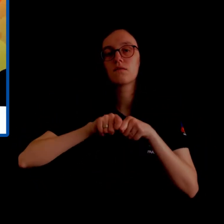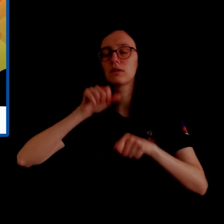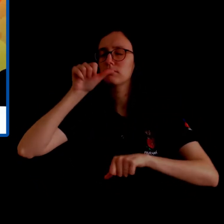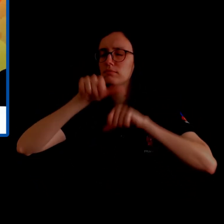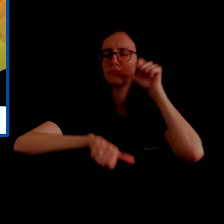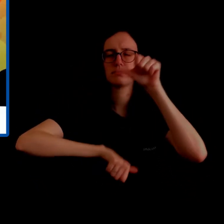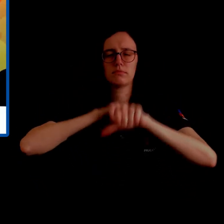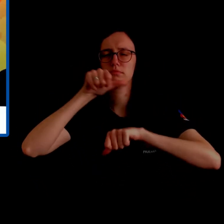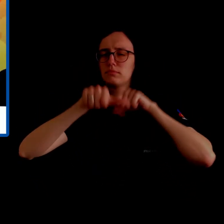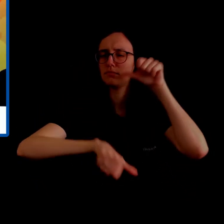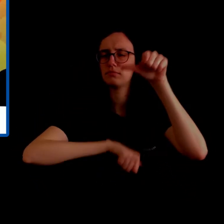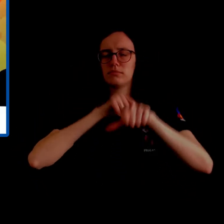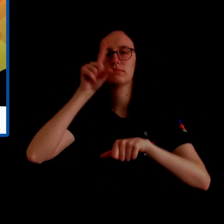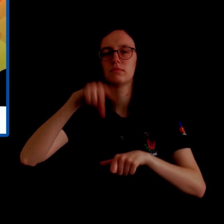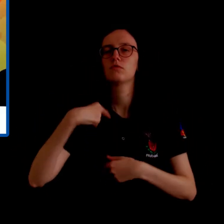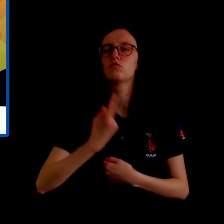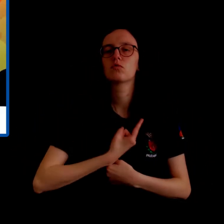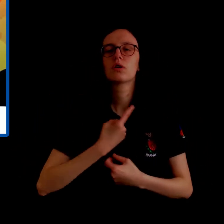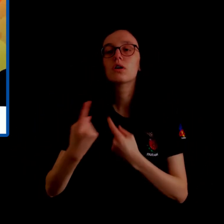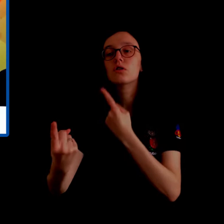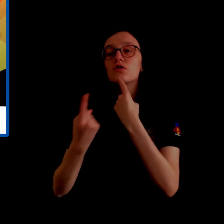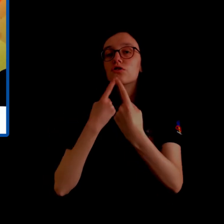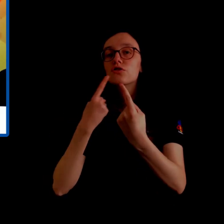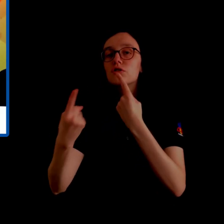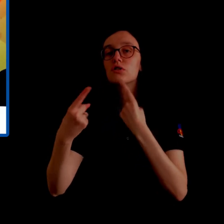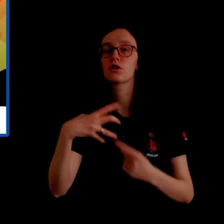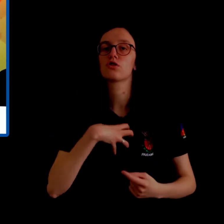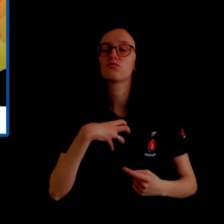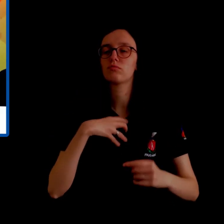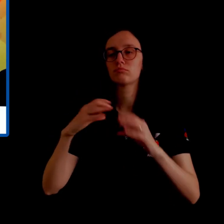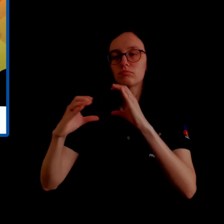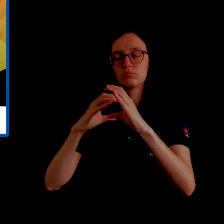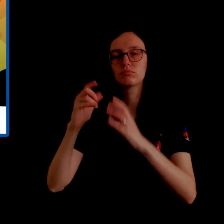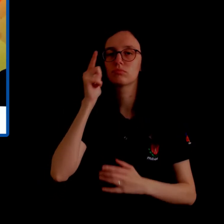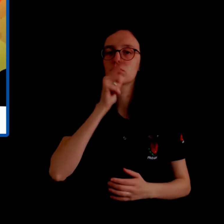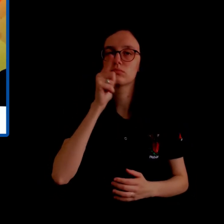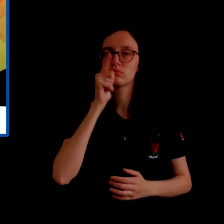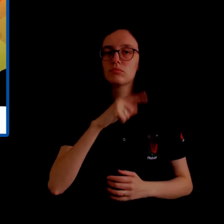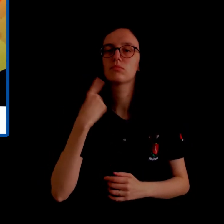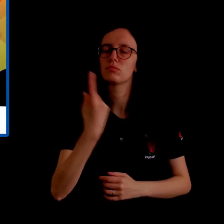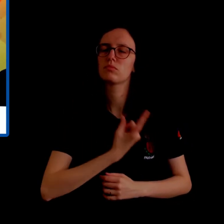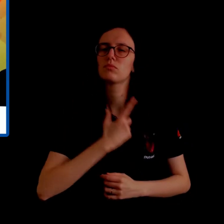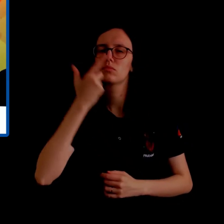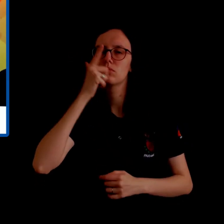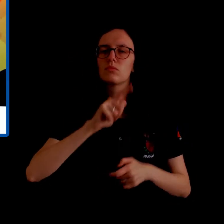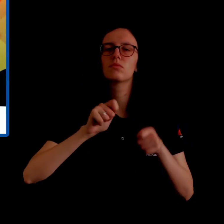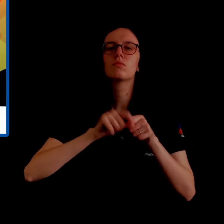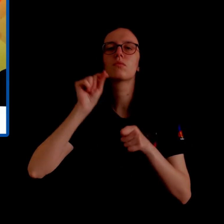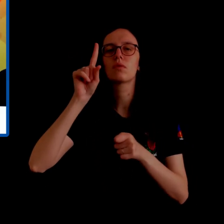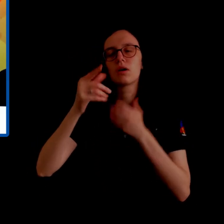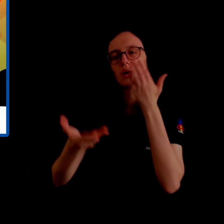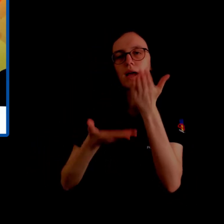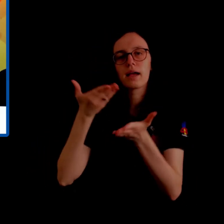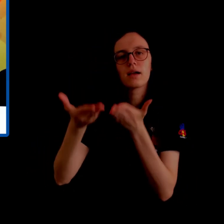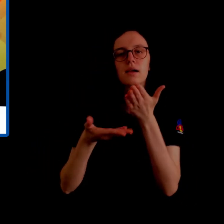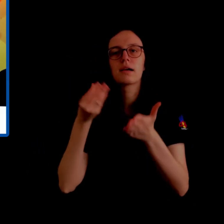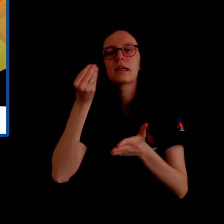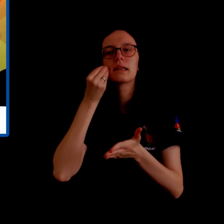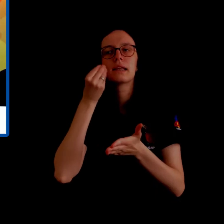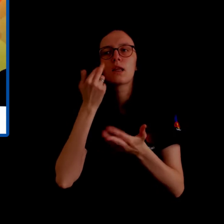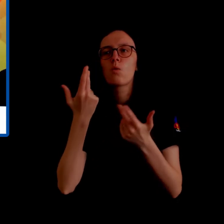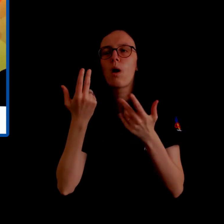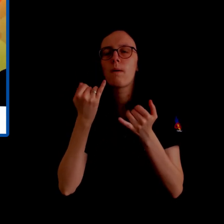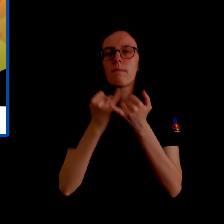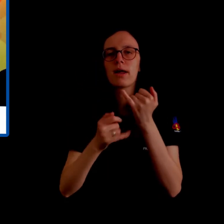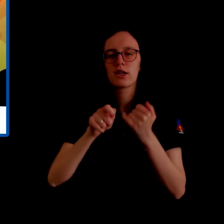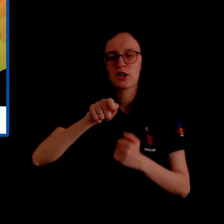mudança no nosso diálogo, na nossa forma de comunicação, para a gente conseguir atender, a virar uma chavinha